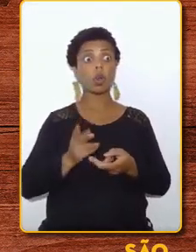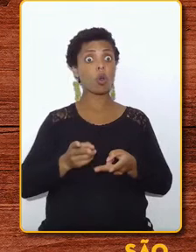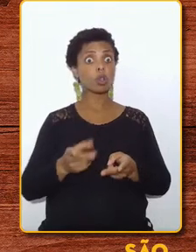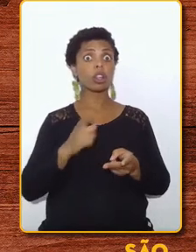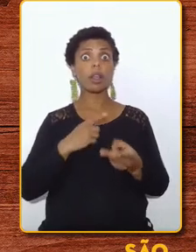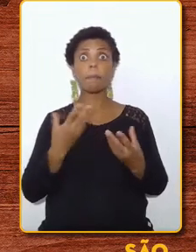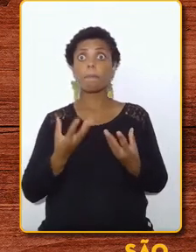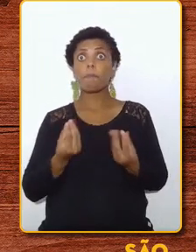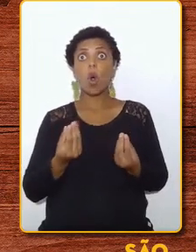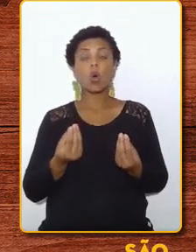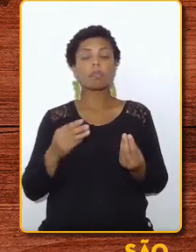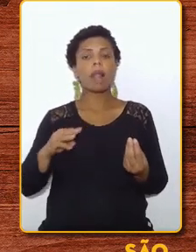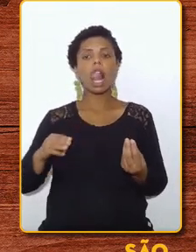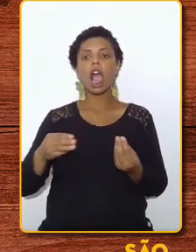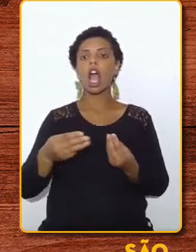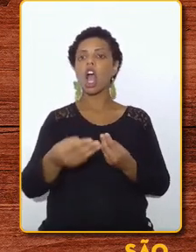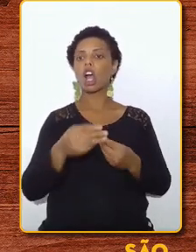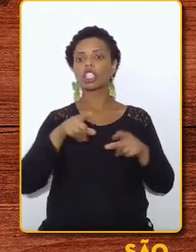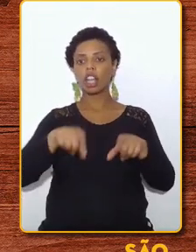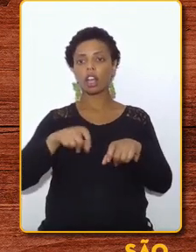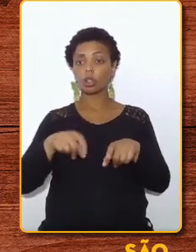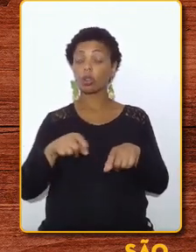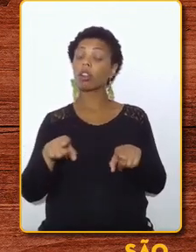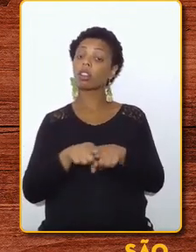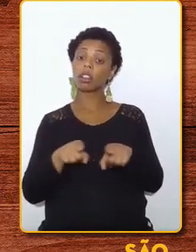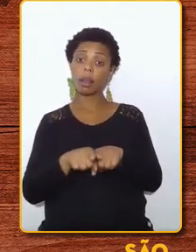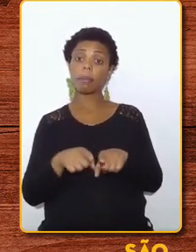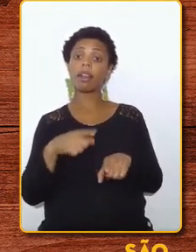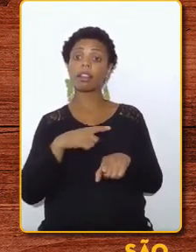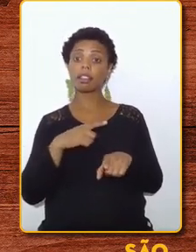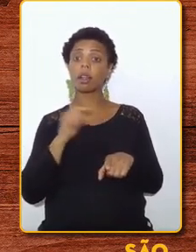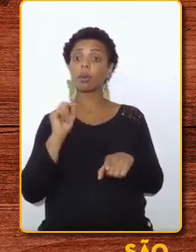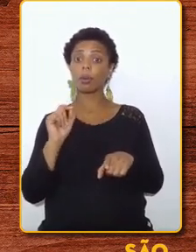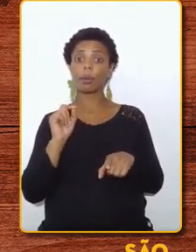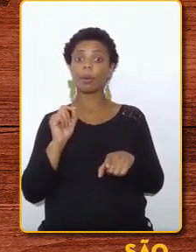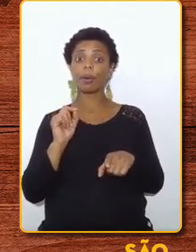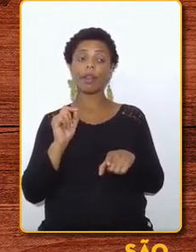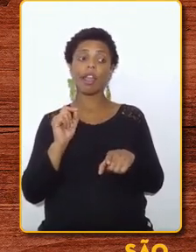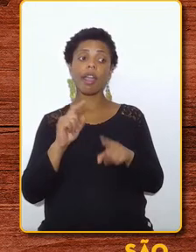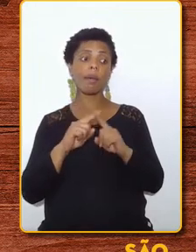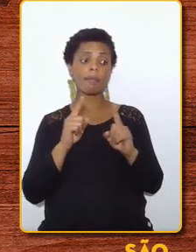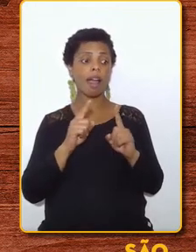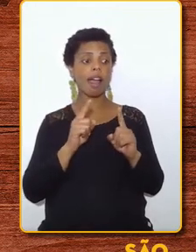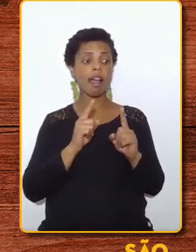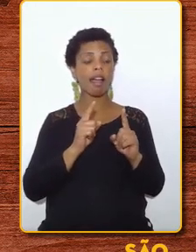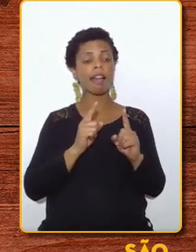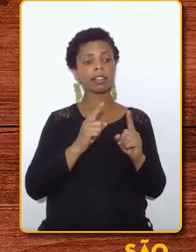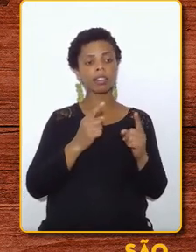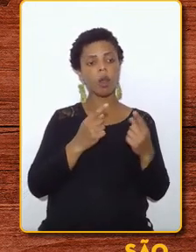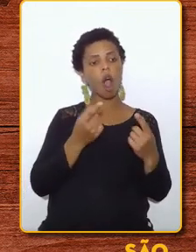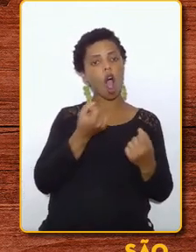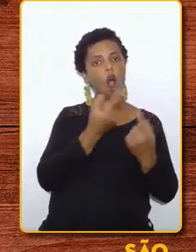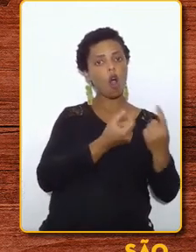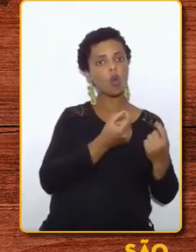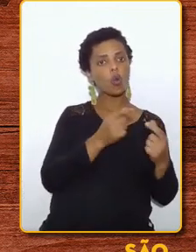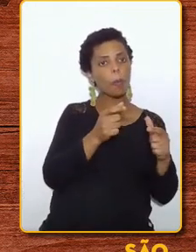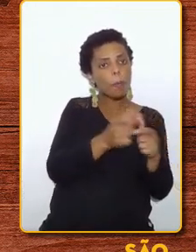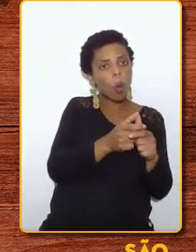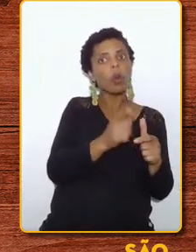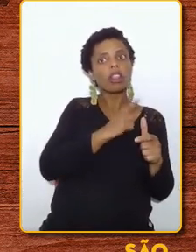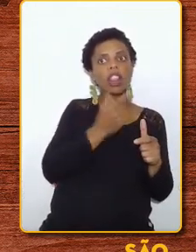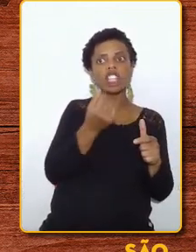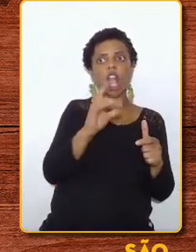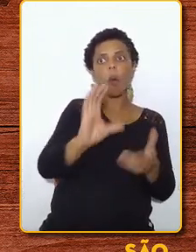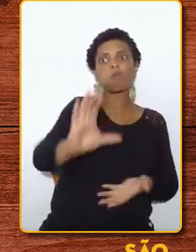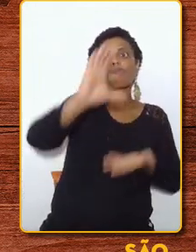tempo, toda uma riqueza de terra concentrada na mão de alguns. Segunda grande questão, o agronegócio,